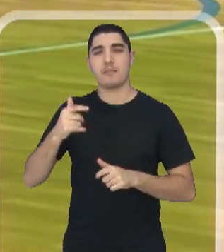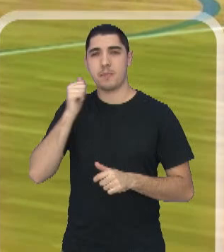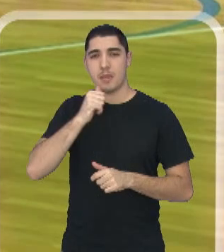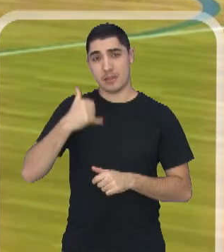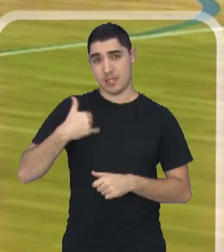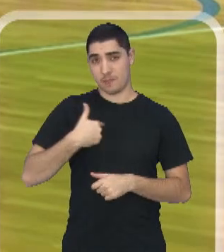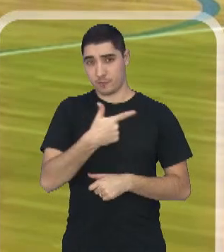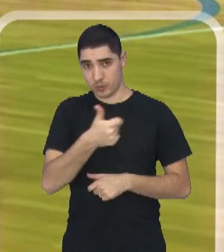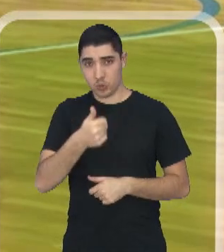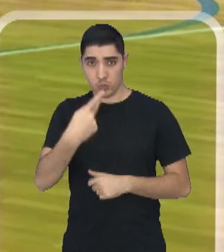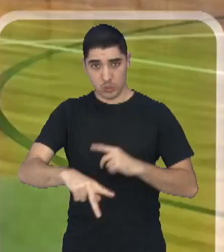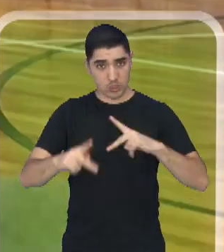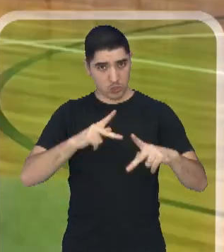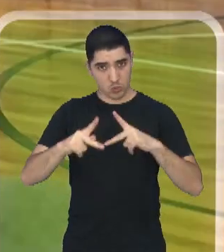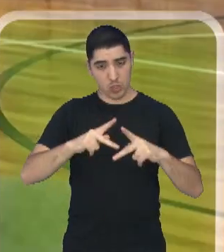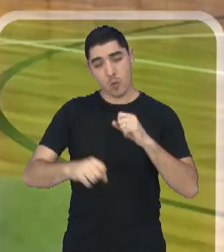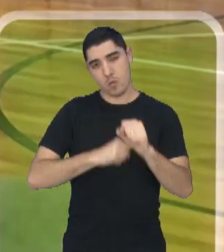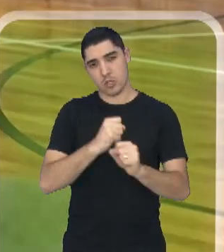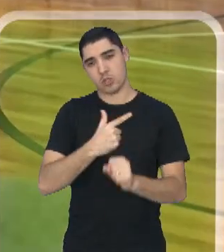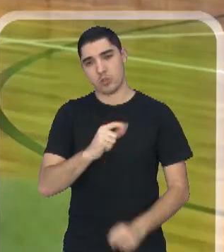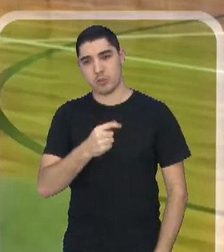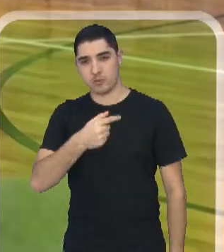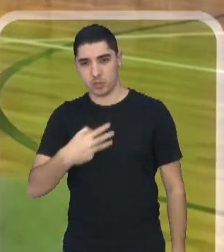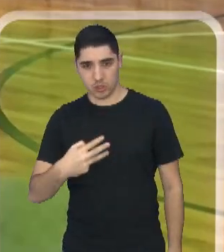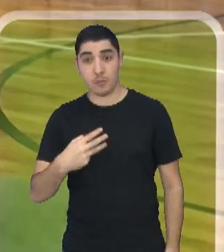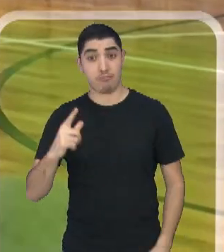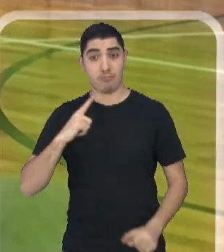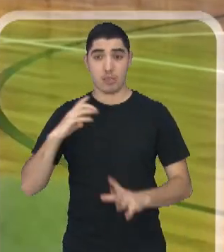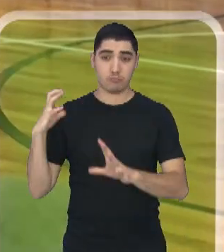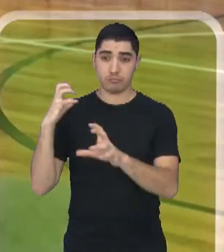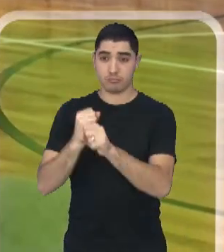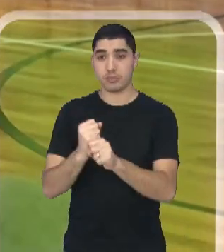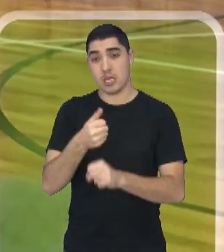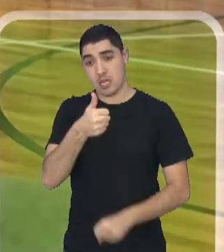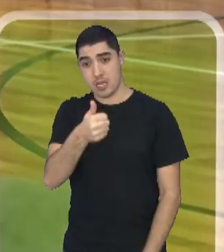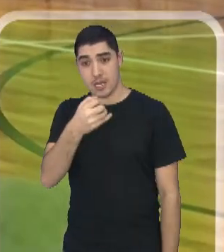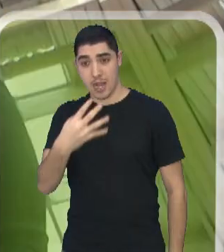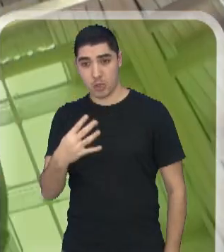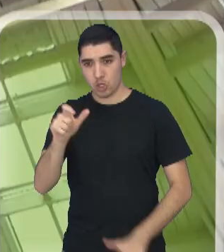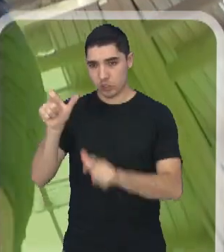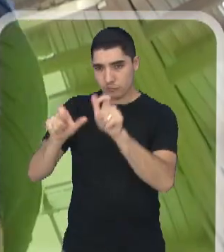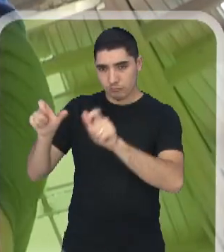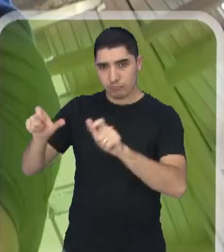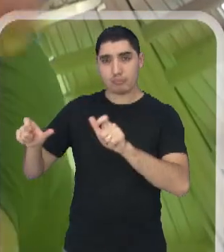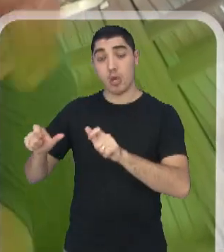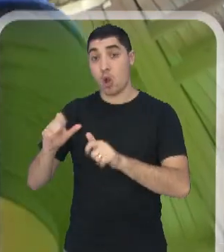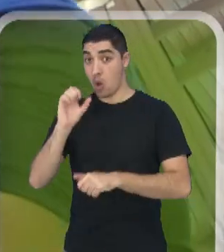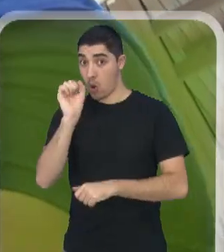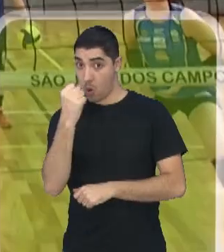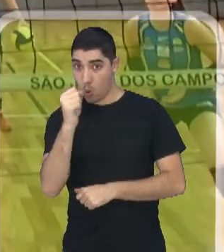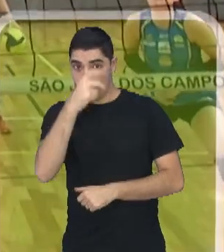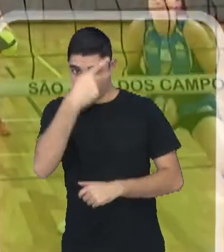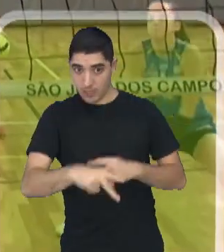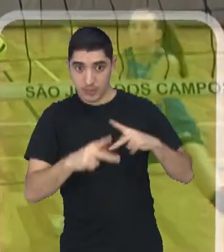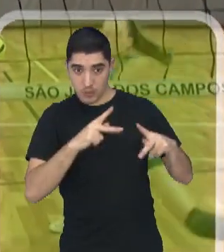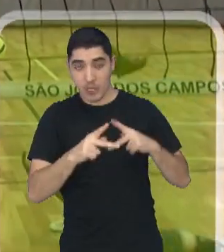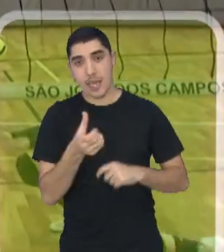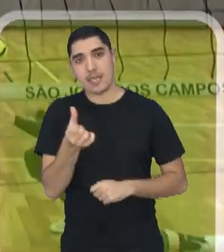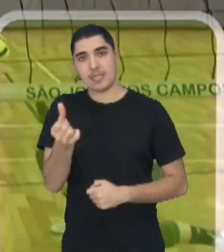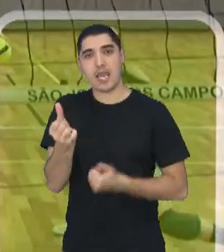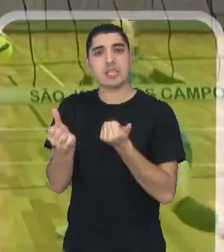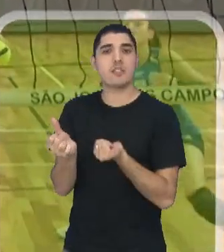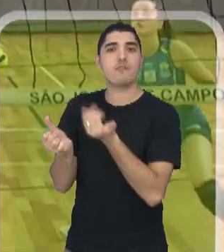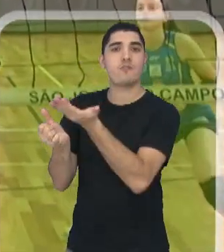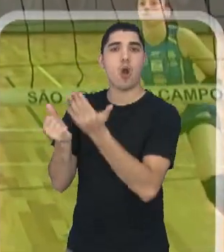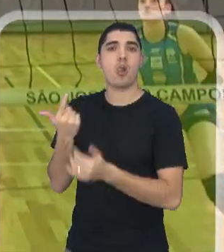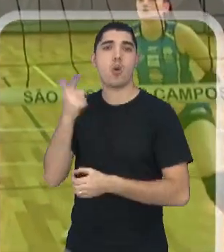em 2023. O atual elenco é formado por 14 jogadoras, sendo 8 da cidade e 6 que vieram